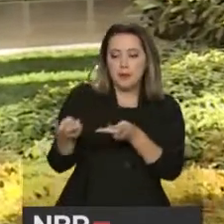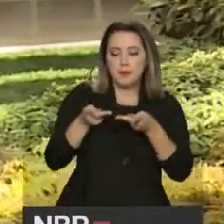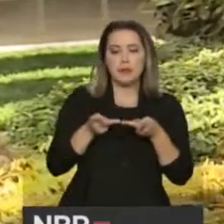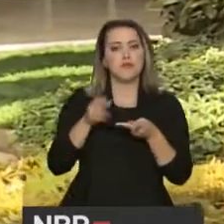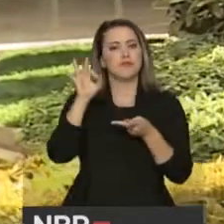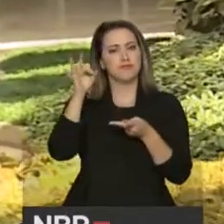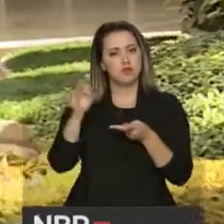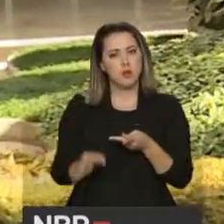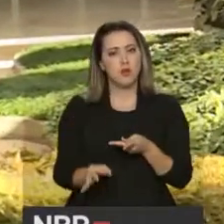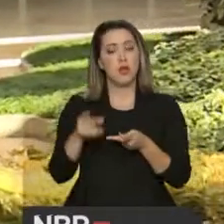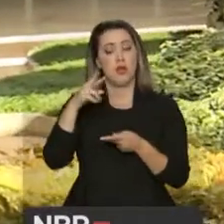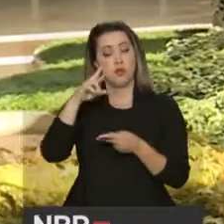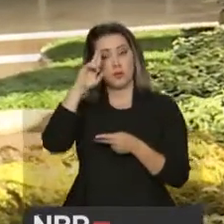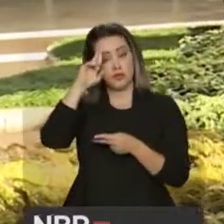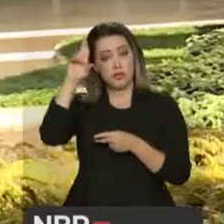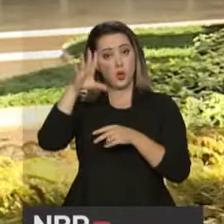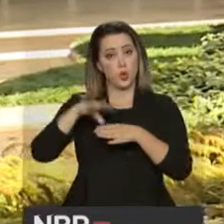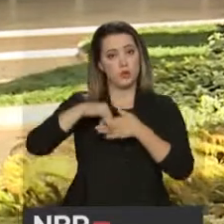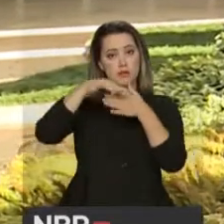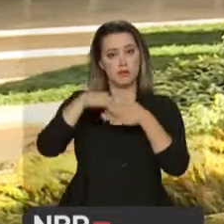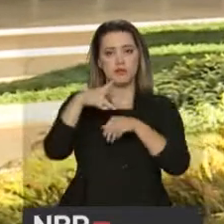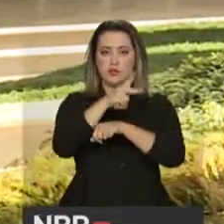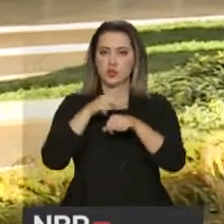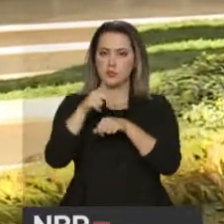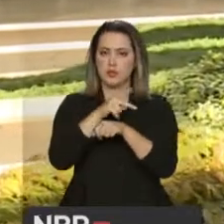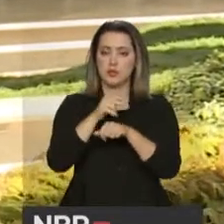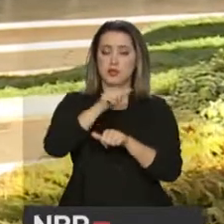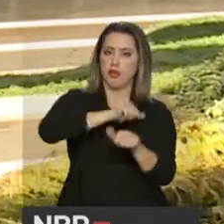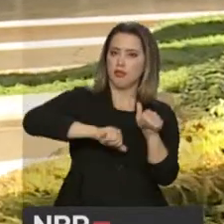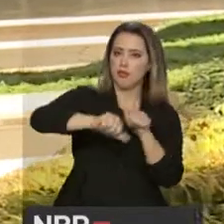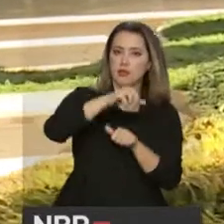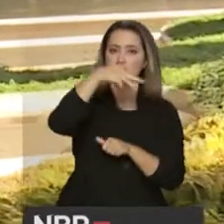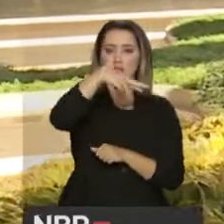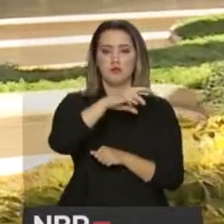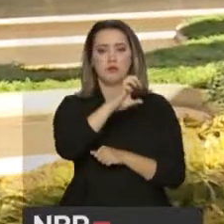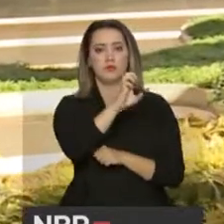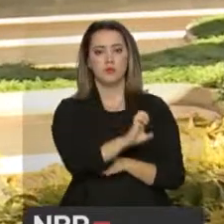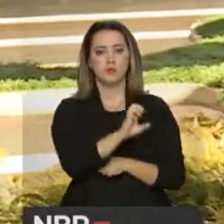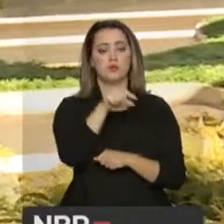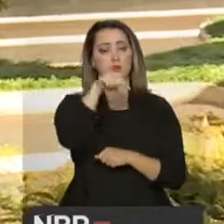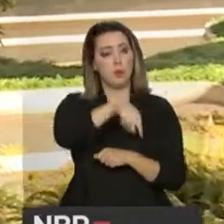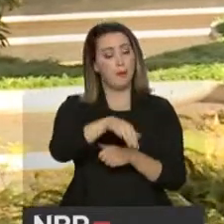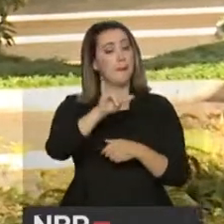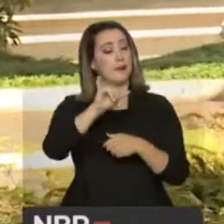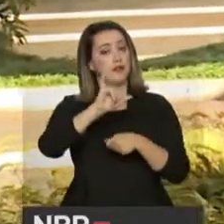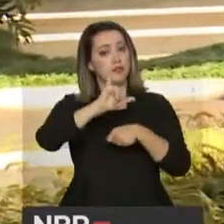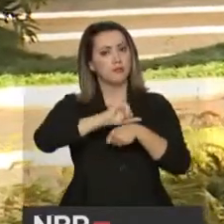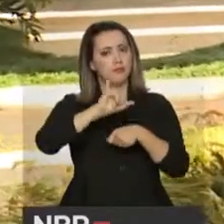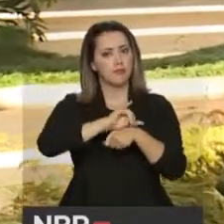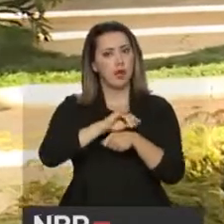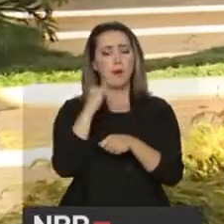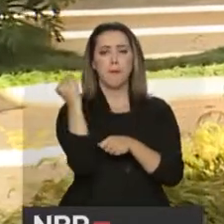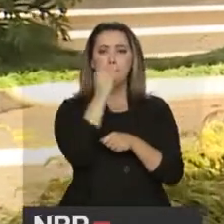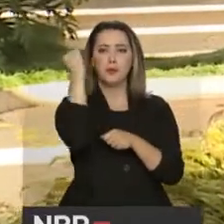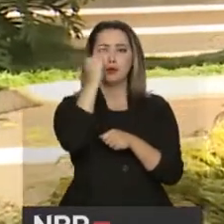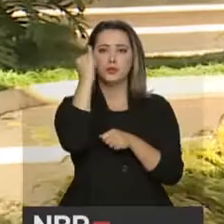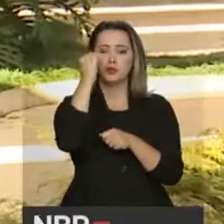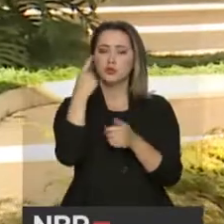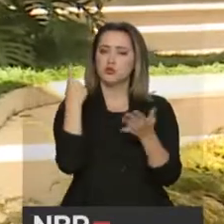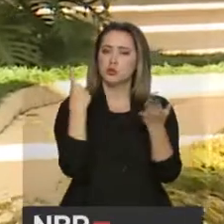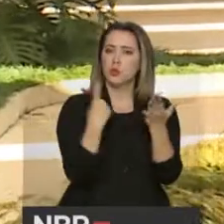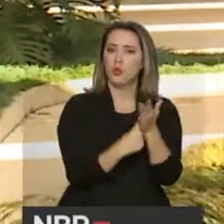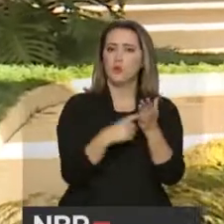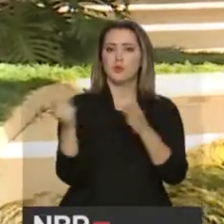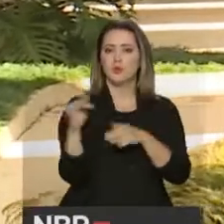recepção oficial a autoridades estrangeiras. A transferência do Ministério das Relações Exteriores para cá foi um marco para a consolidação